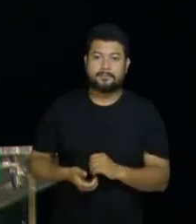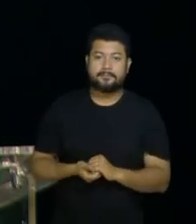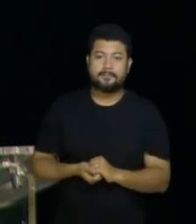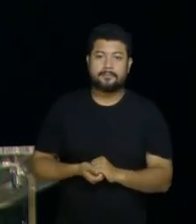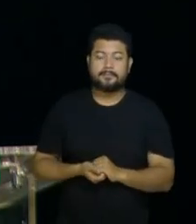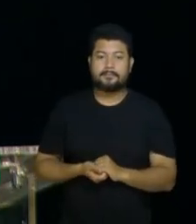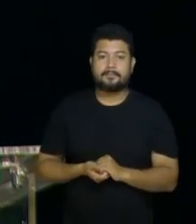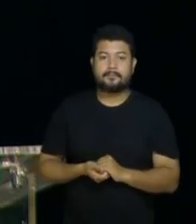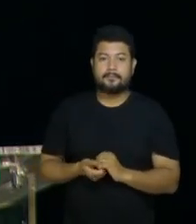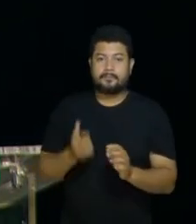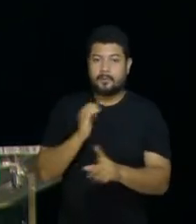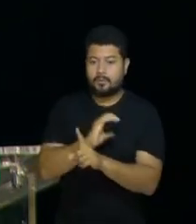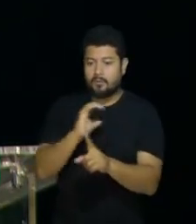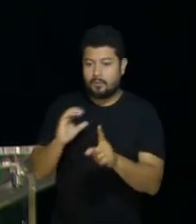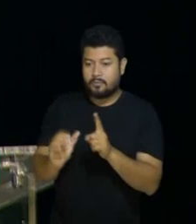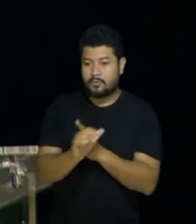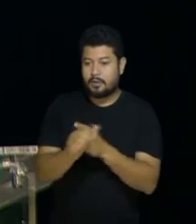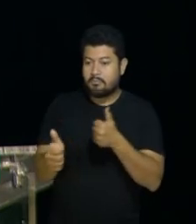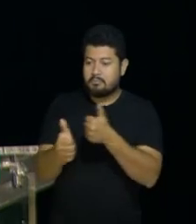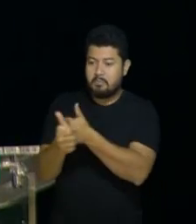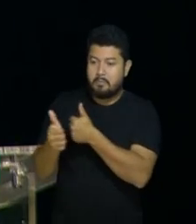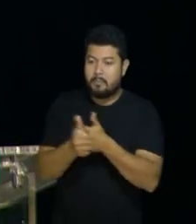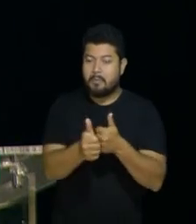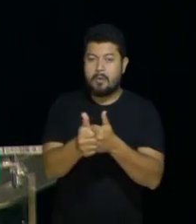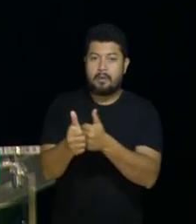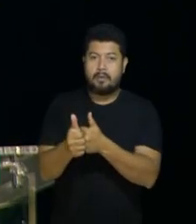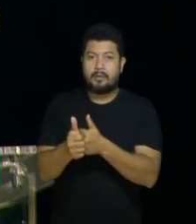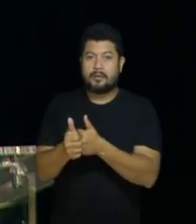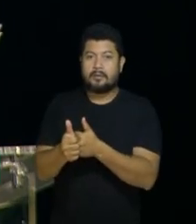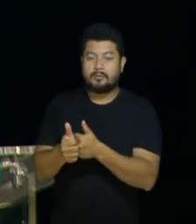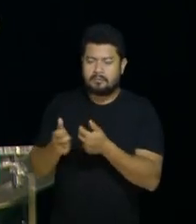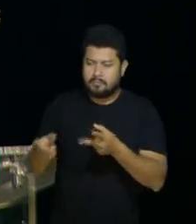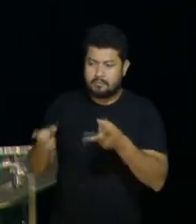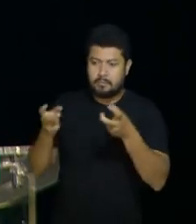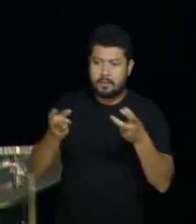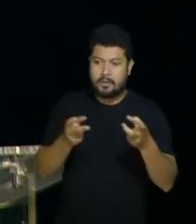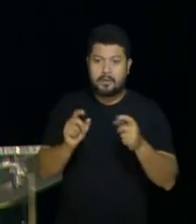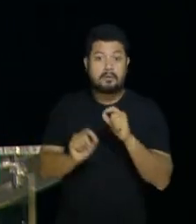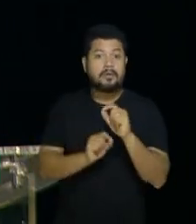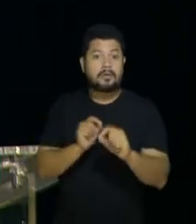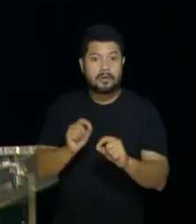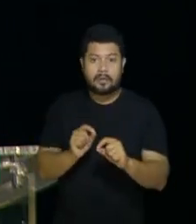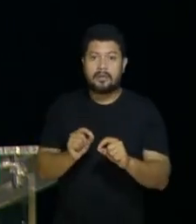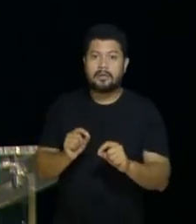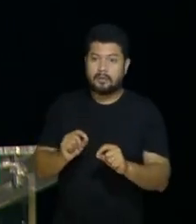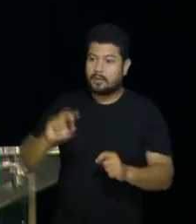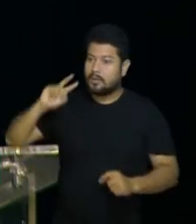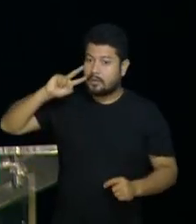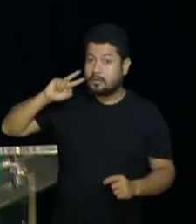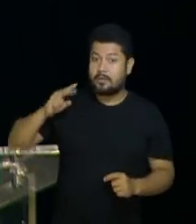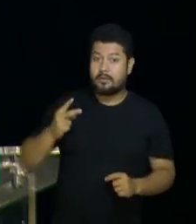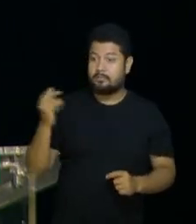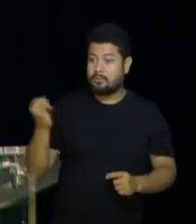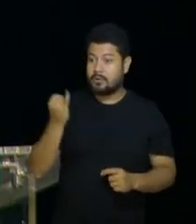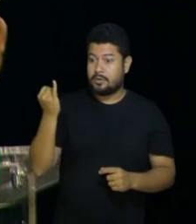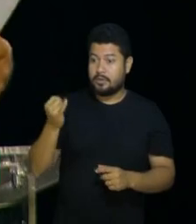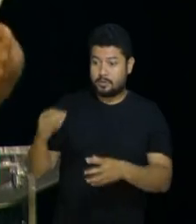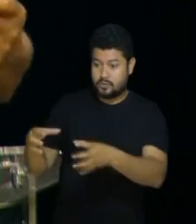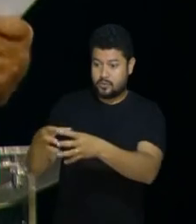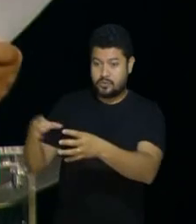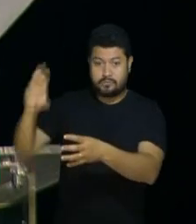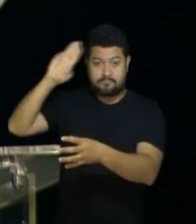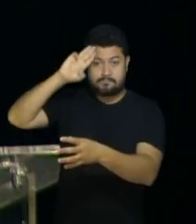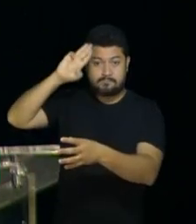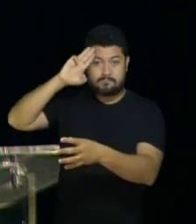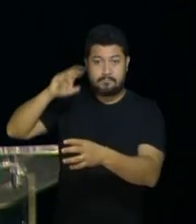Toda comunidade próxima ao grupo escoteiro sempre percebe e reconhece a importância do grupo. Por isso, nós estamos